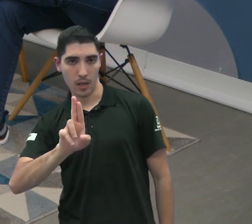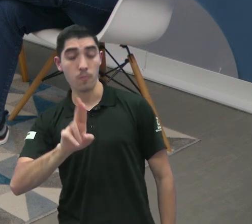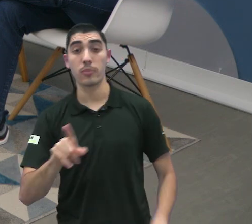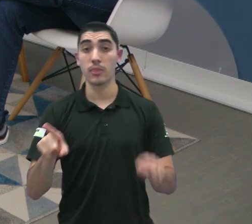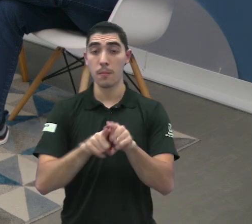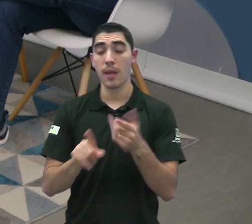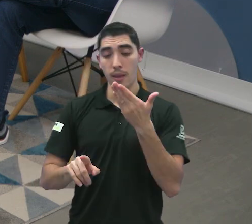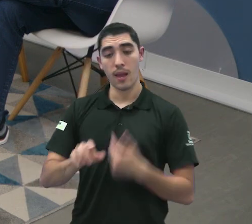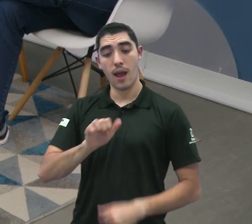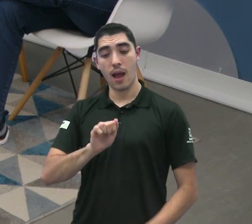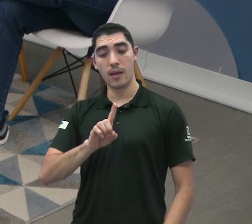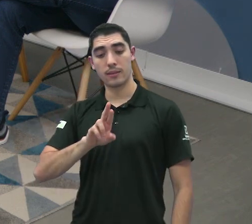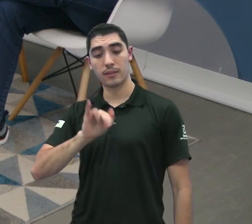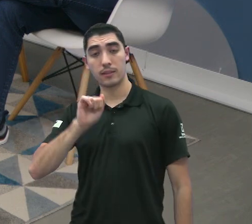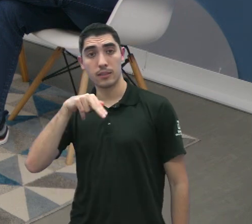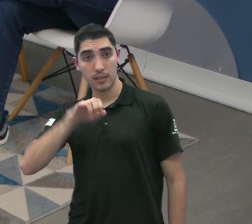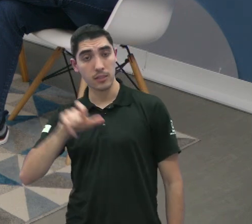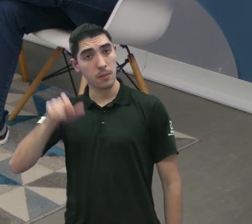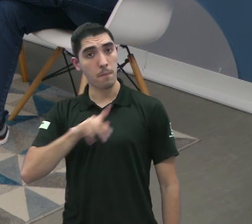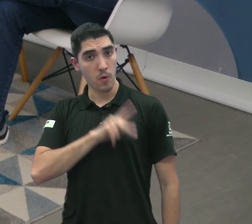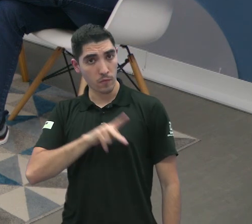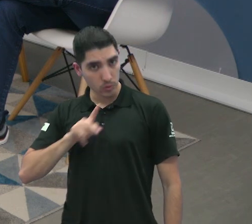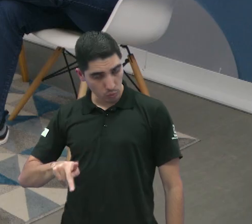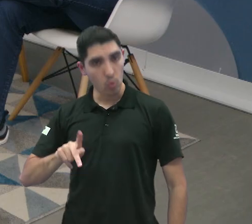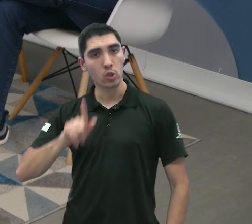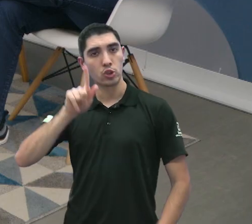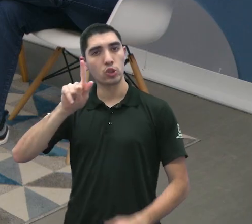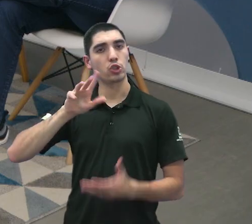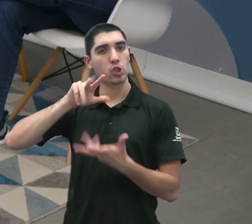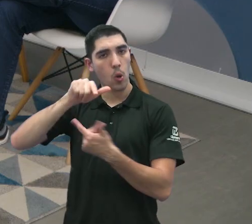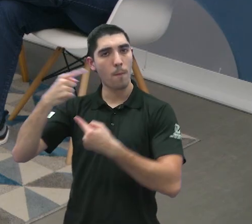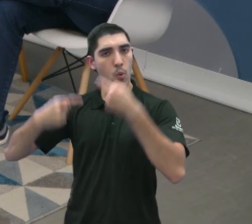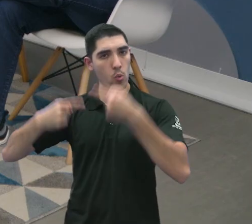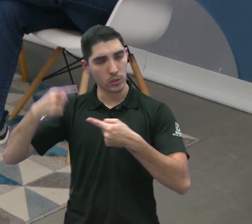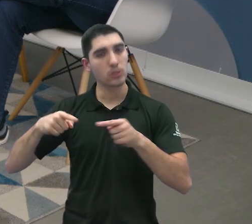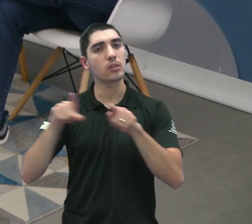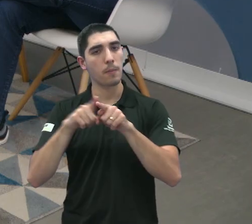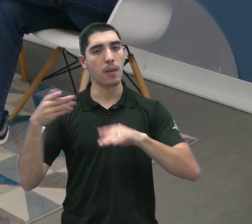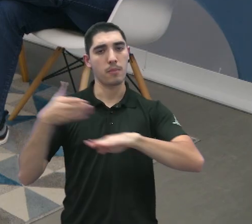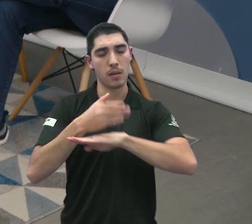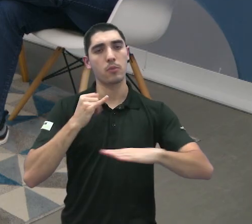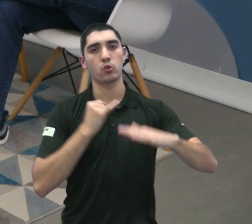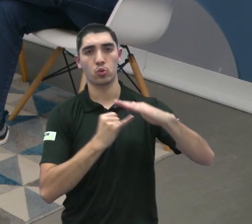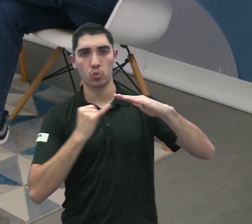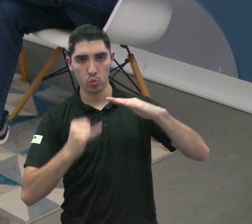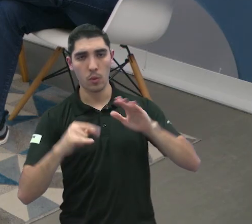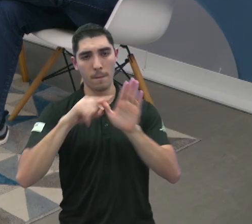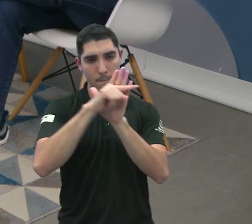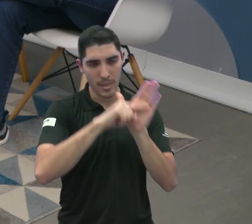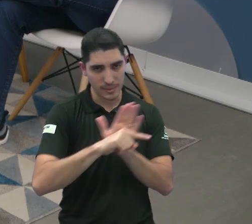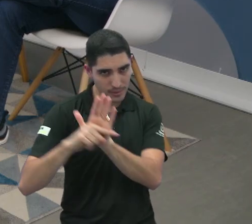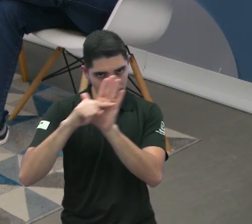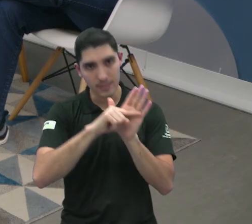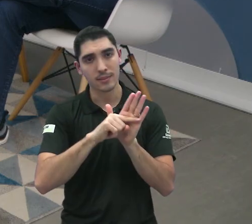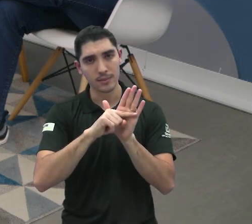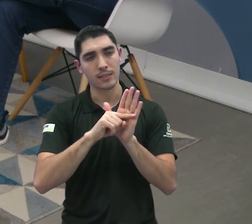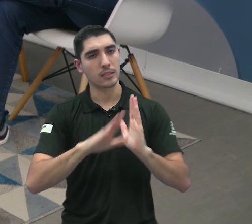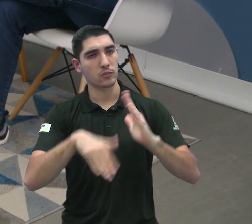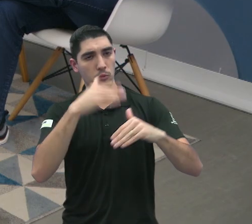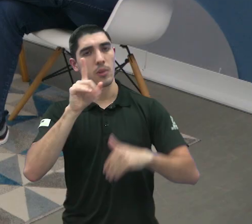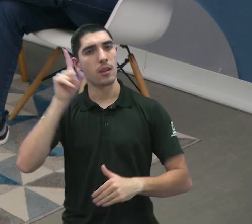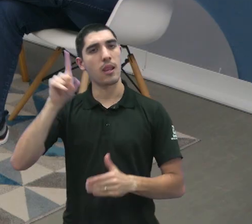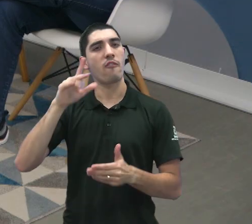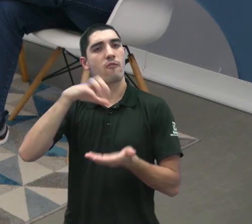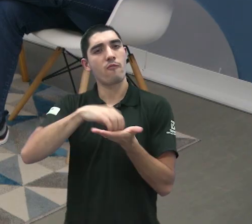Adriane Moreira de Souza, professora de Geopolítica e integrante do Instituto de Pesquisa e Desenvolvimento da Univap.